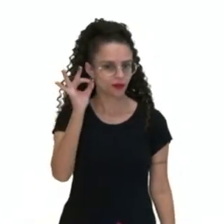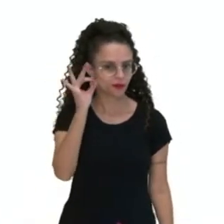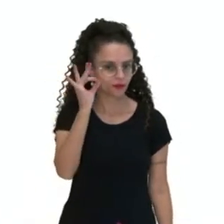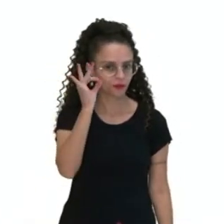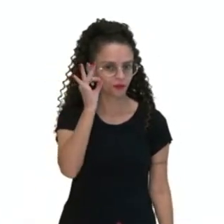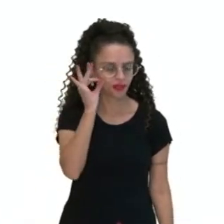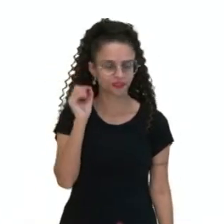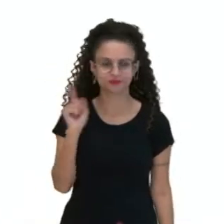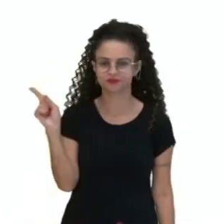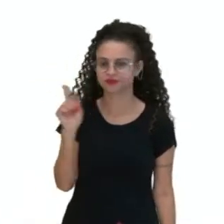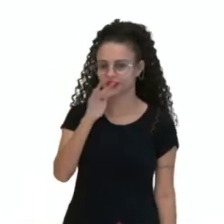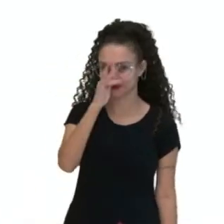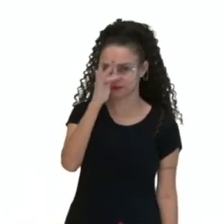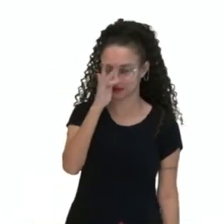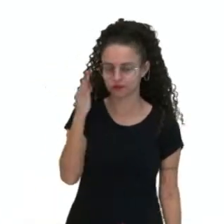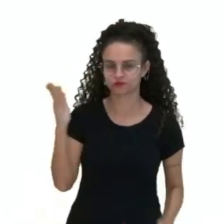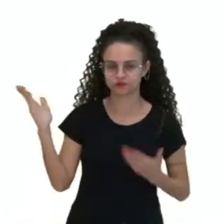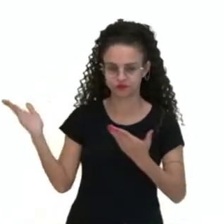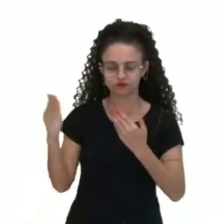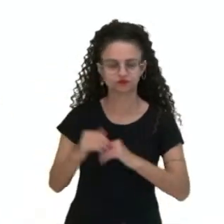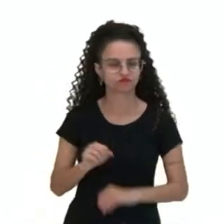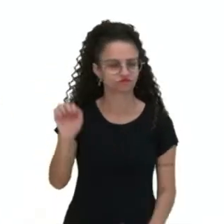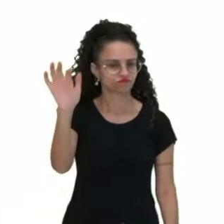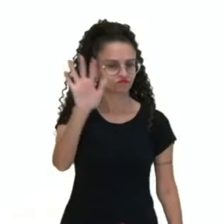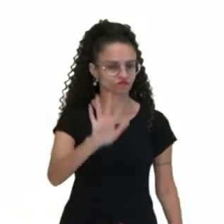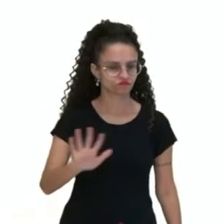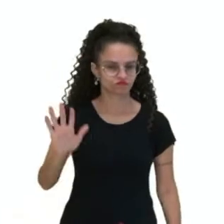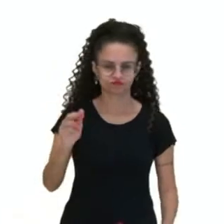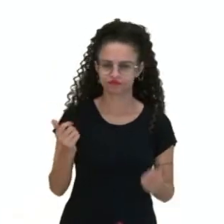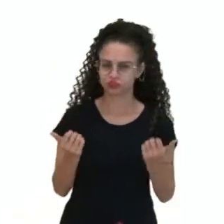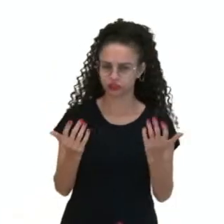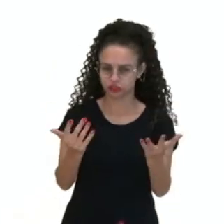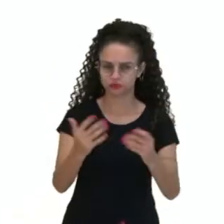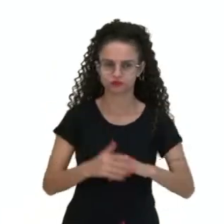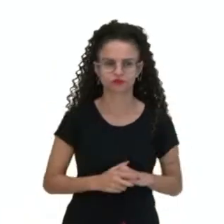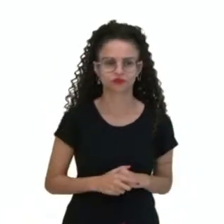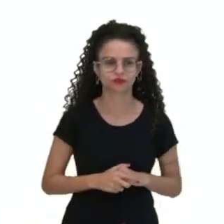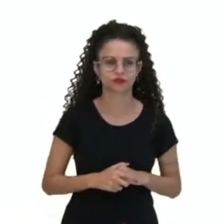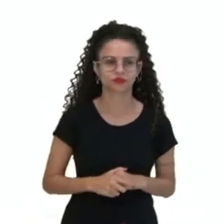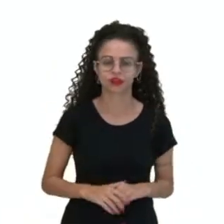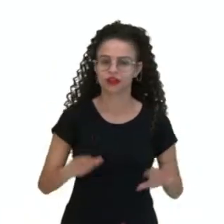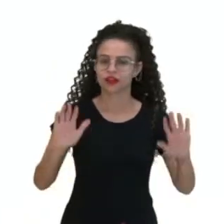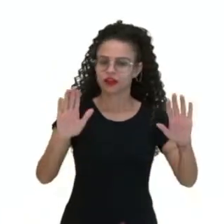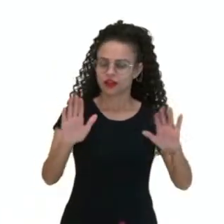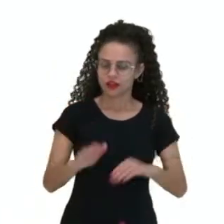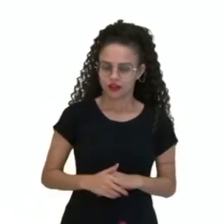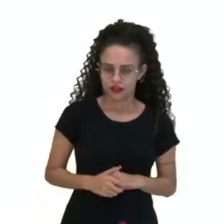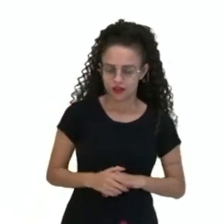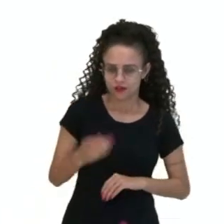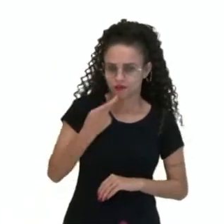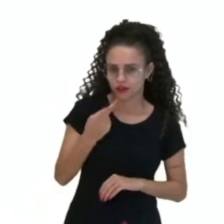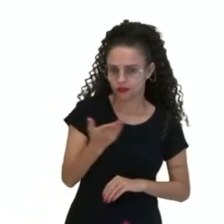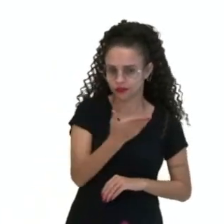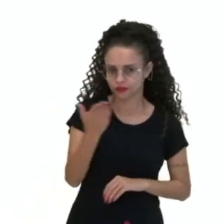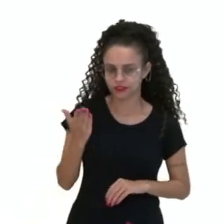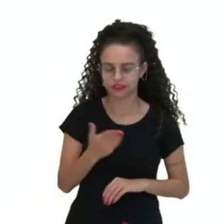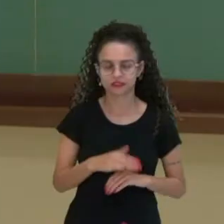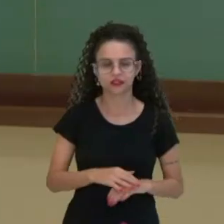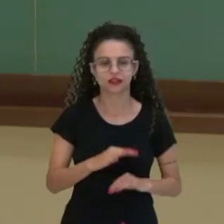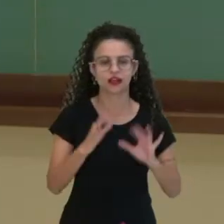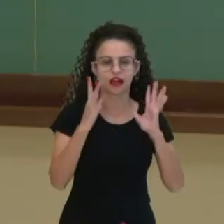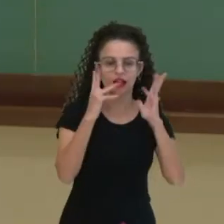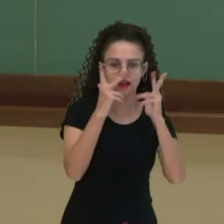esta flor, né? E a gente percebe um cenário vegetativo. Aí eu digo para você o seguinte: animais